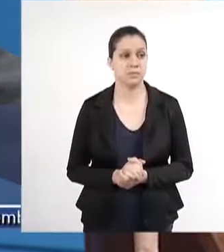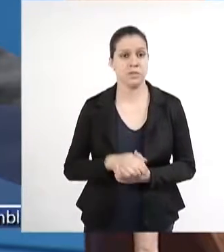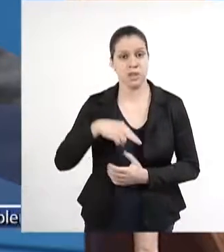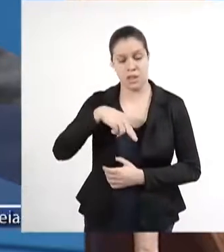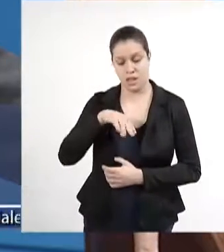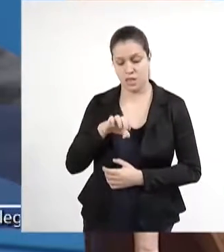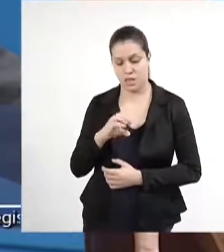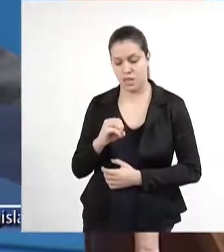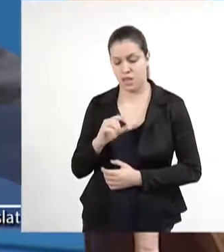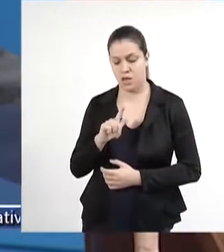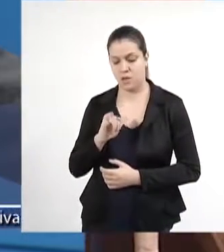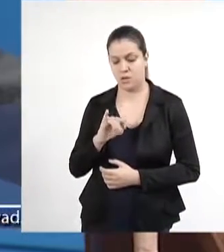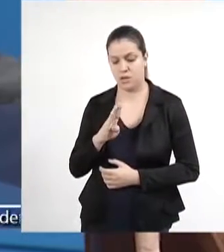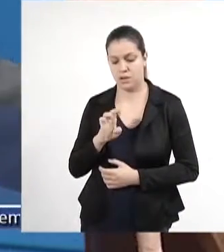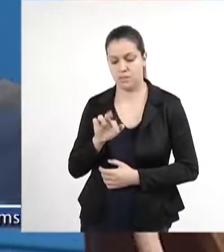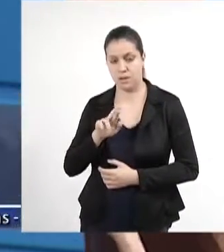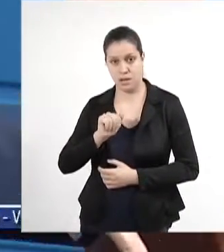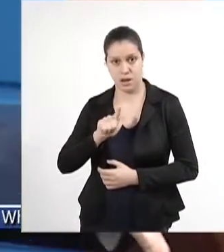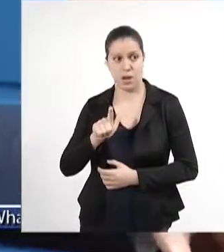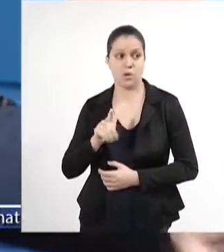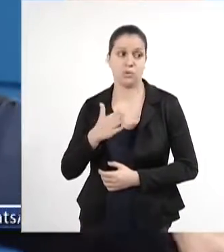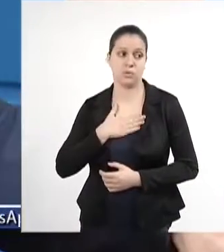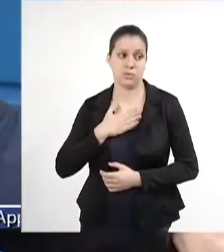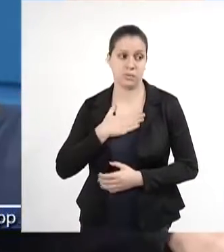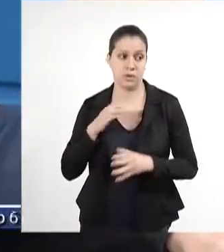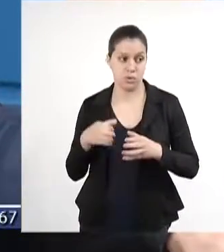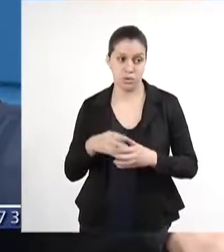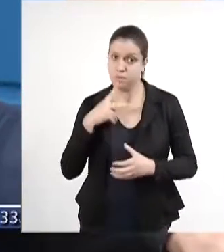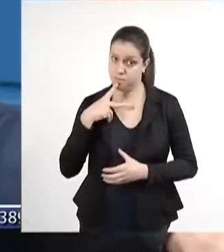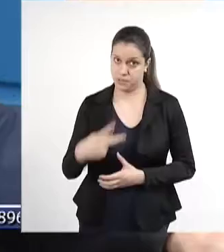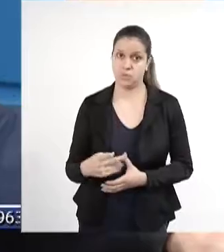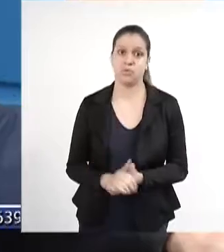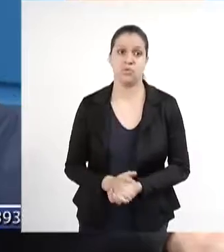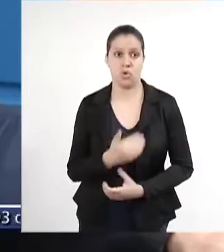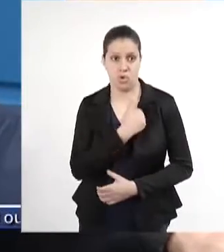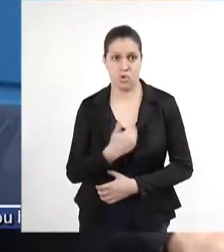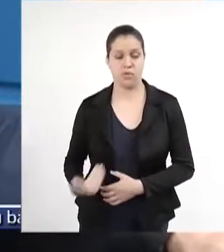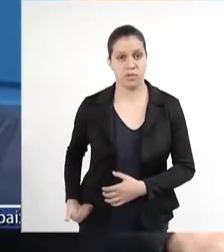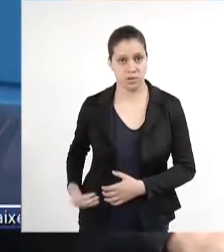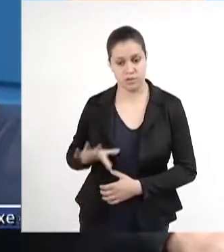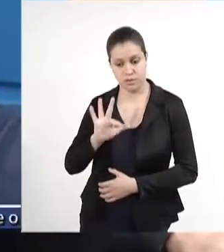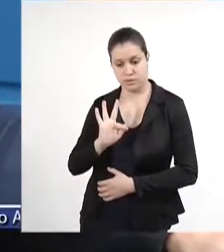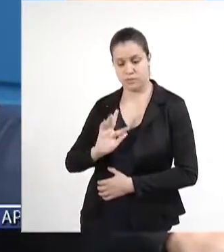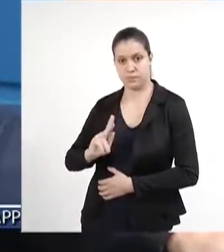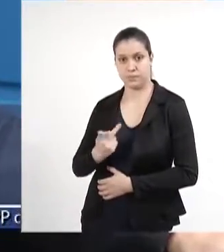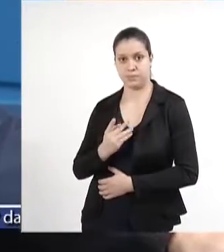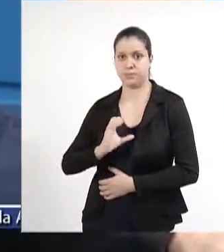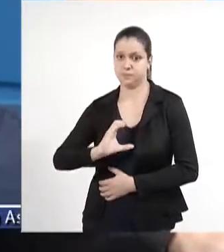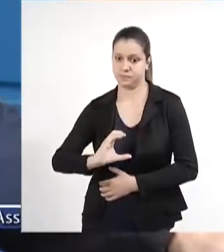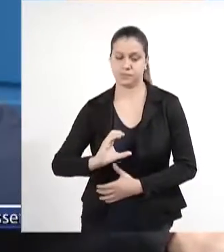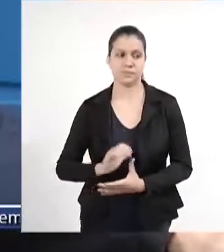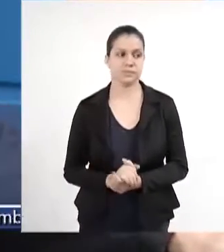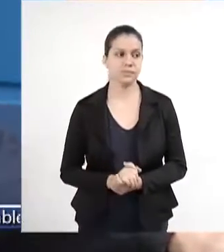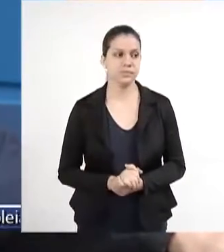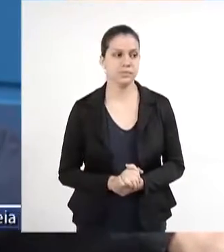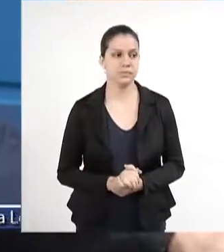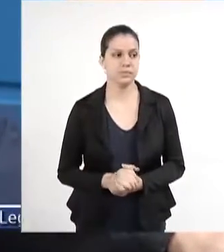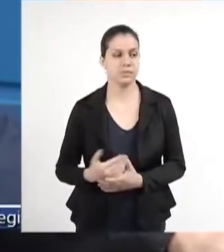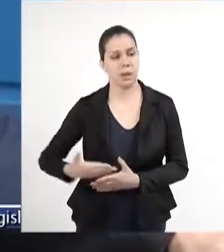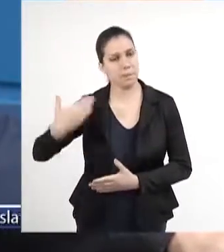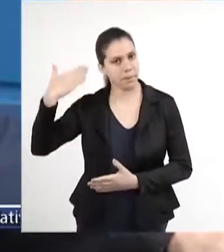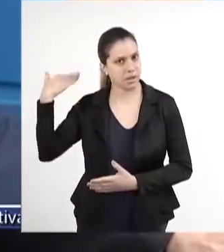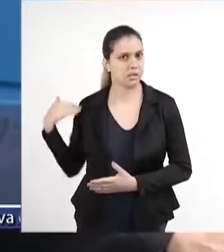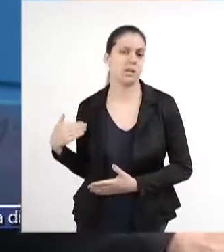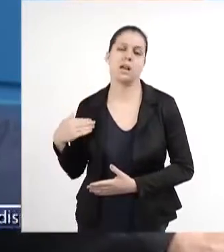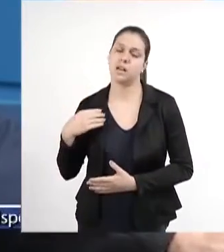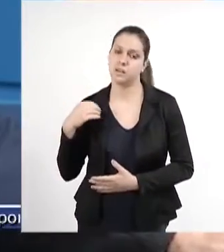neoliberal do meu partido. Foi feito no governo Fernando Henrique, que era a Lei Candir, que era a exportação, naquele momento do Brasil